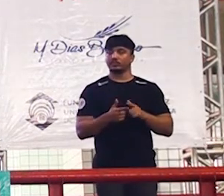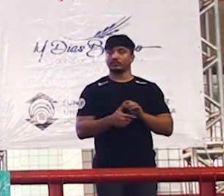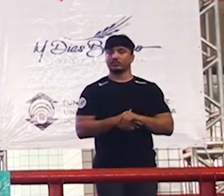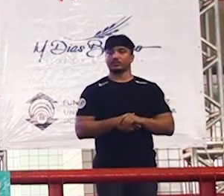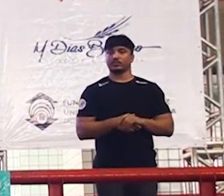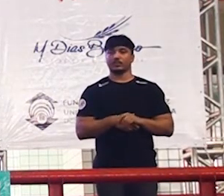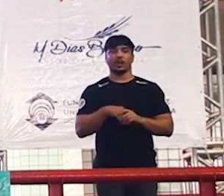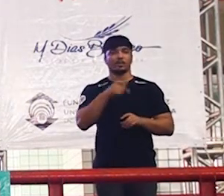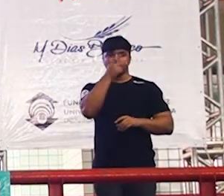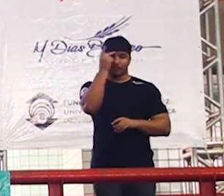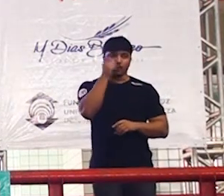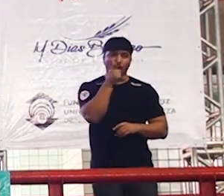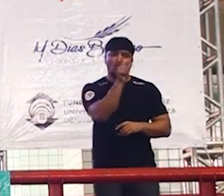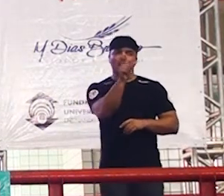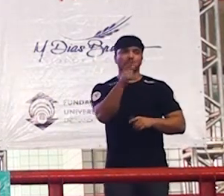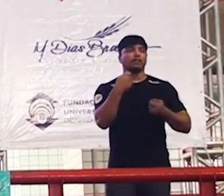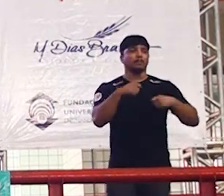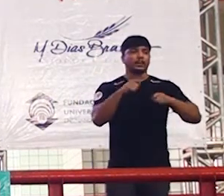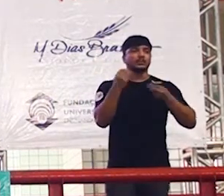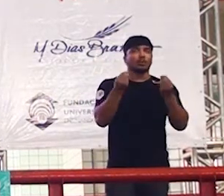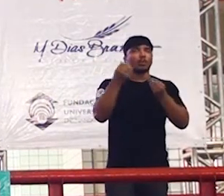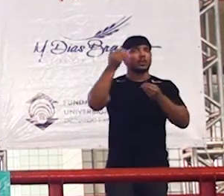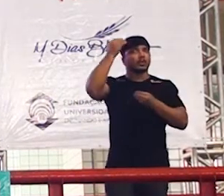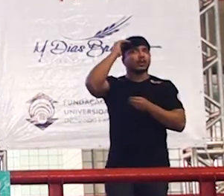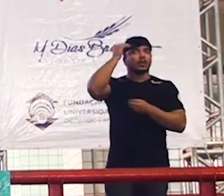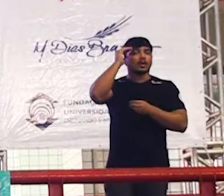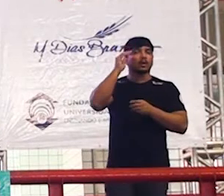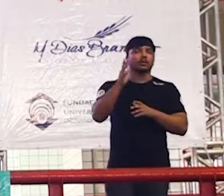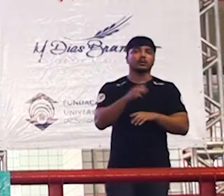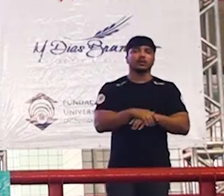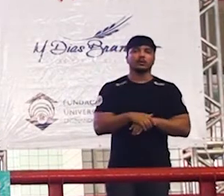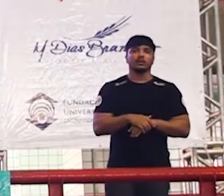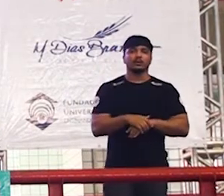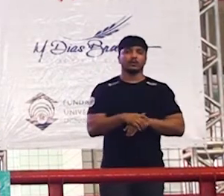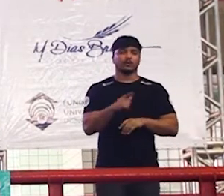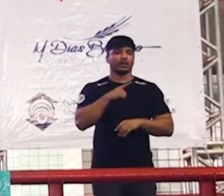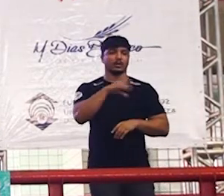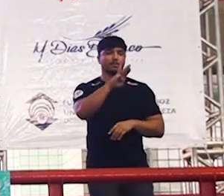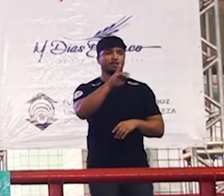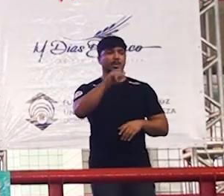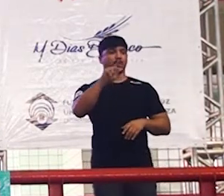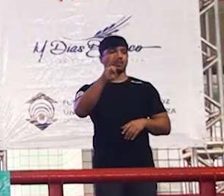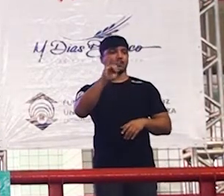O outro precisa entender. Alguém aqui assiste Big Bang Theory?